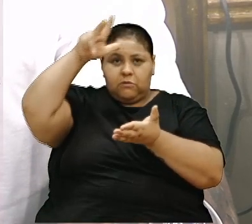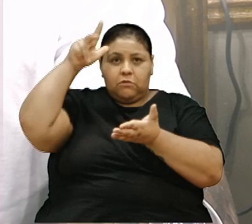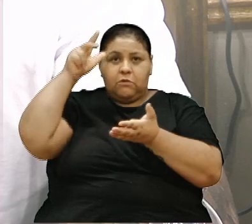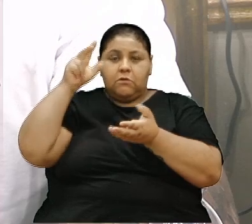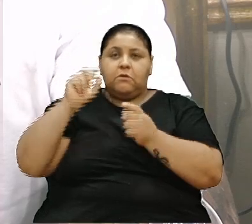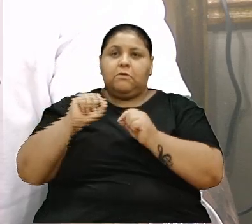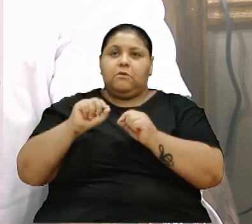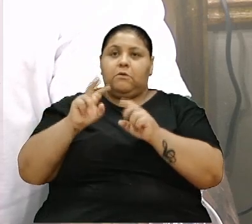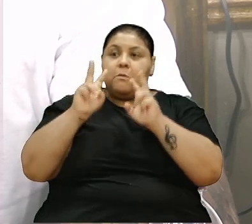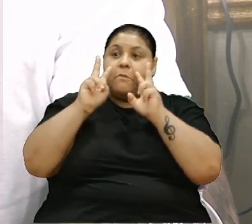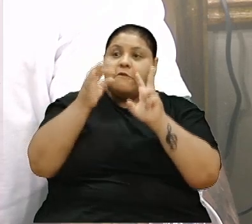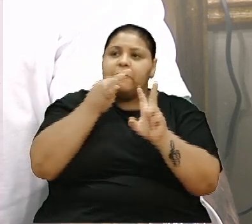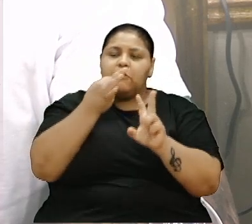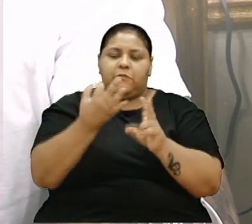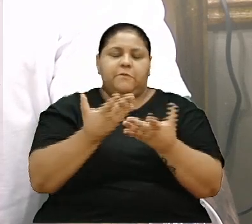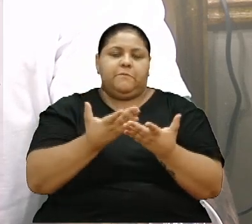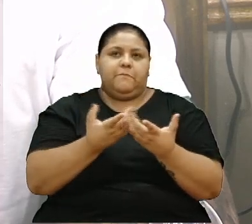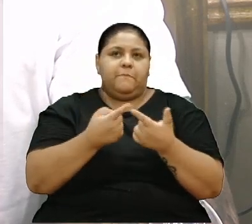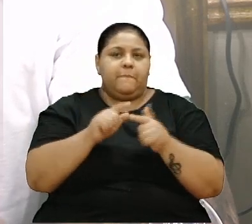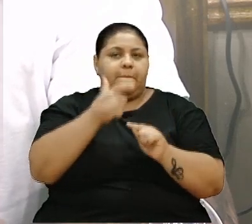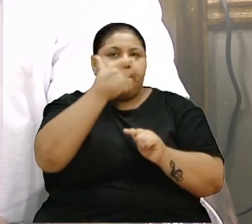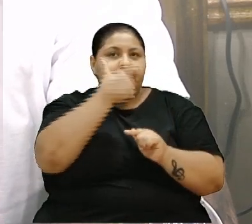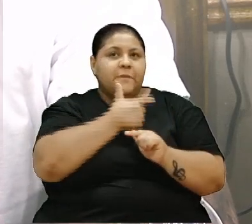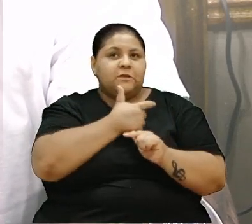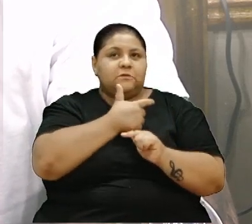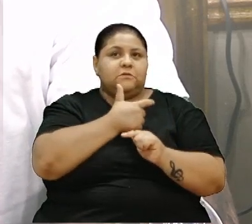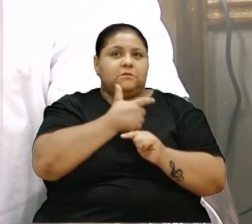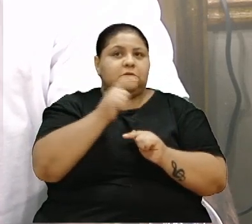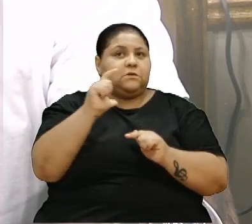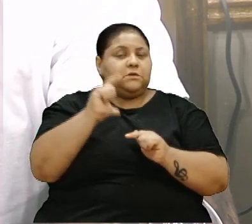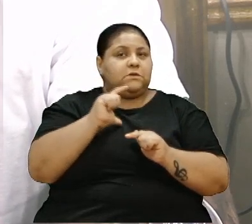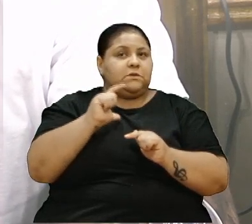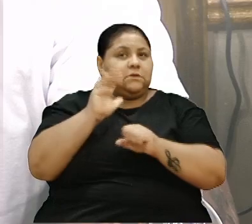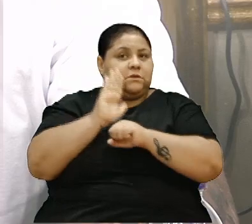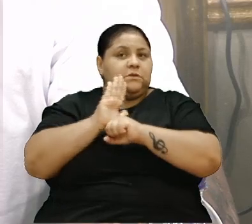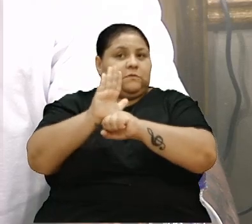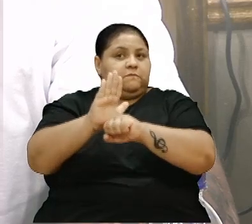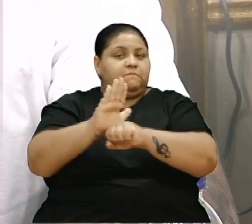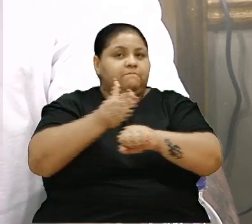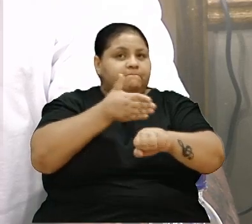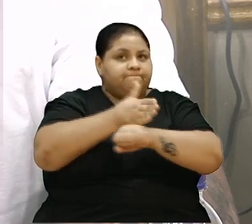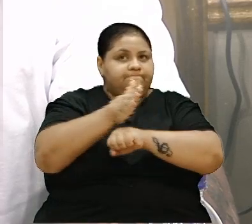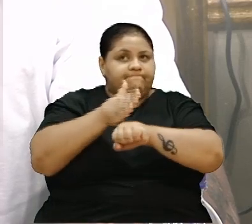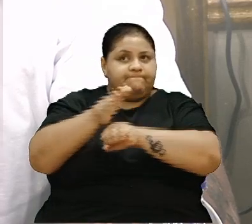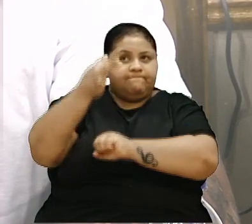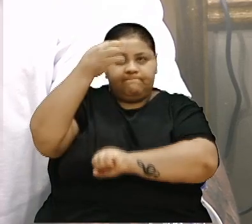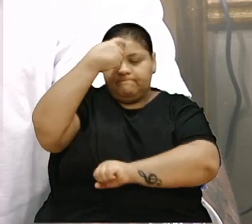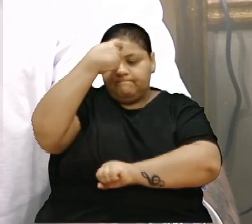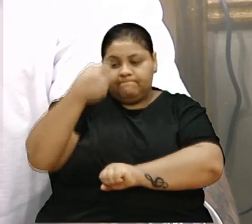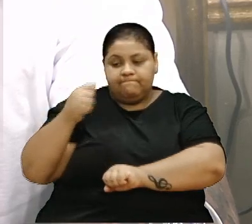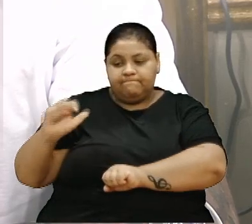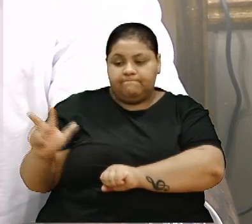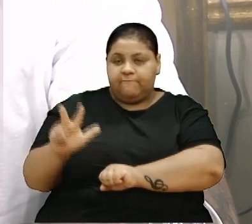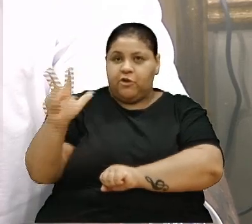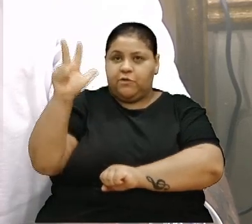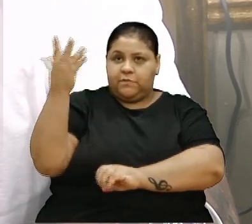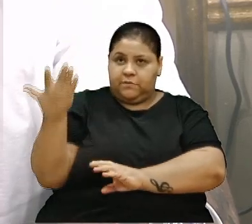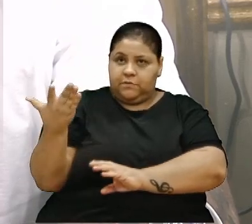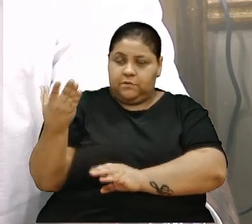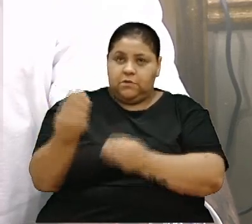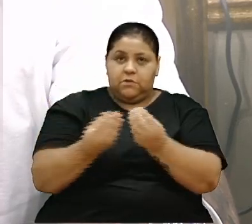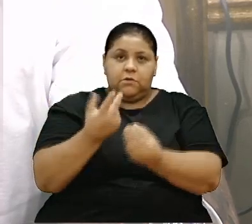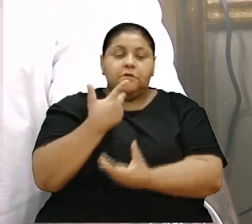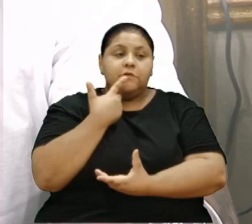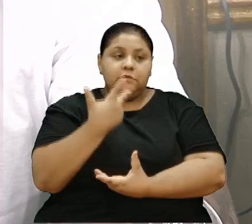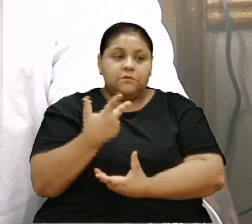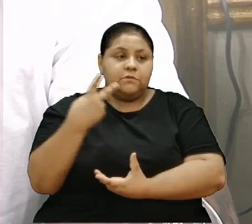entendimento. Mas eu acho assim, ambos os lados têm que ter sua contribuição, sua participação, entendimento e valorização daquilo. Como foi citado